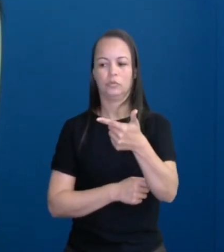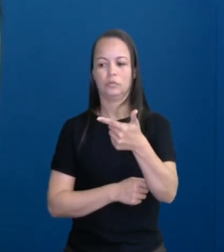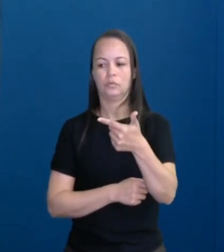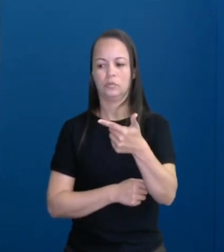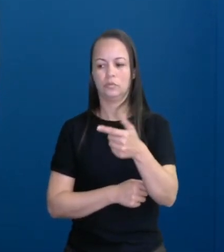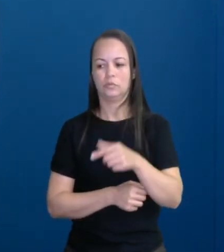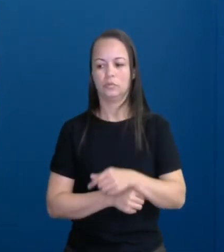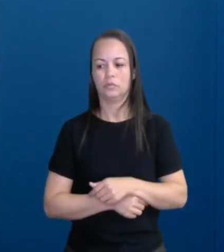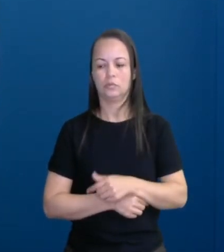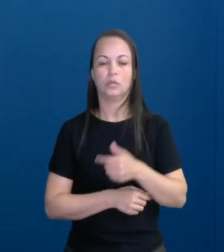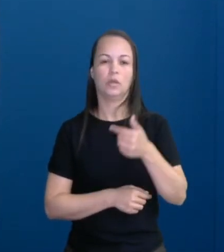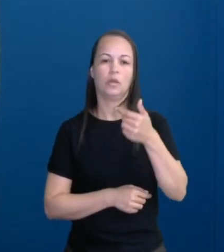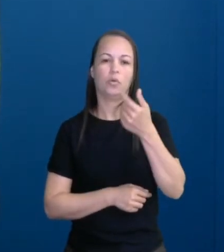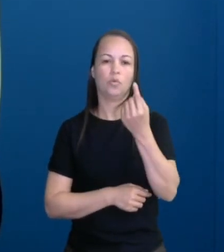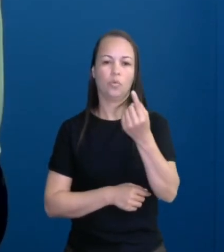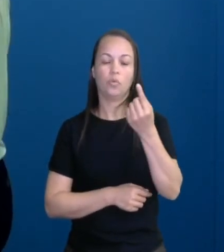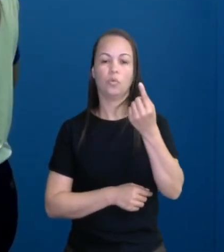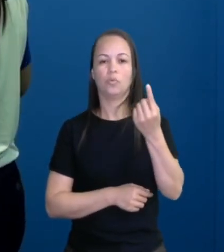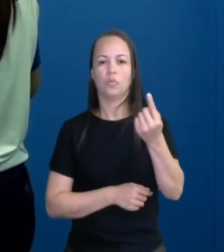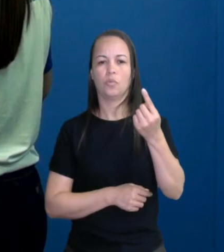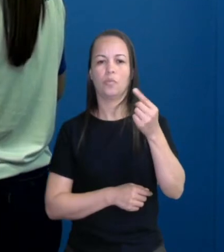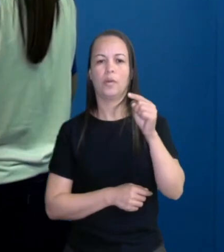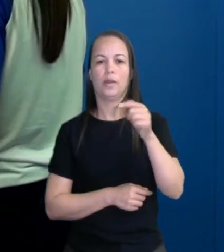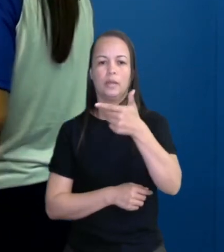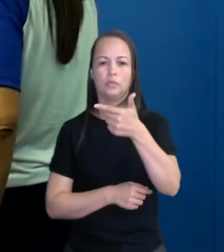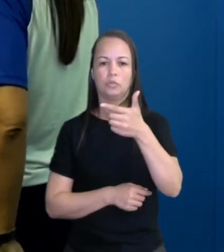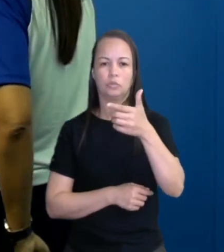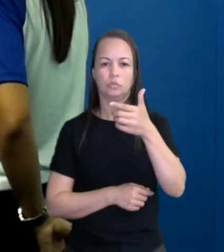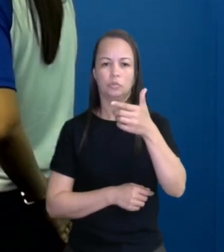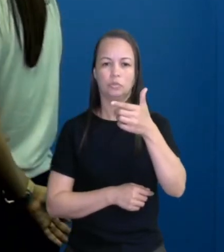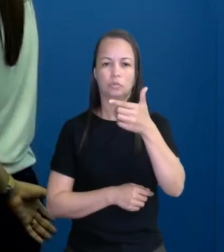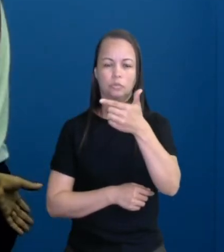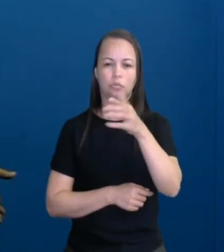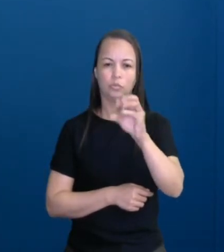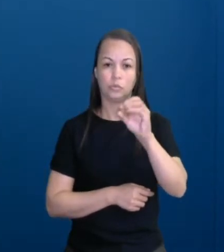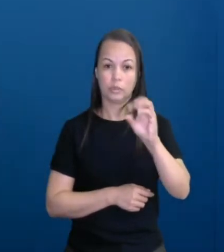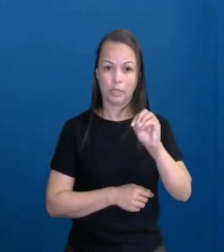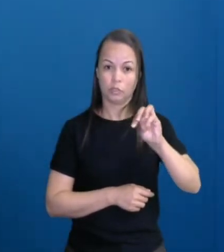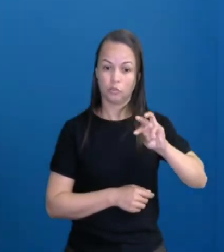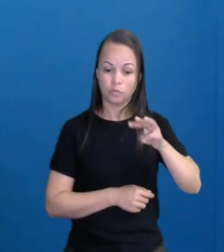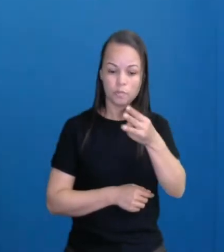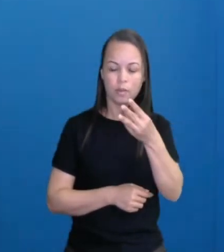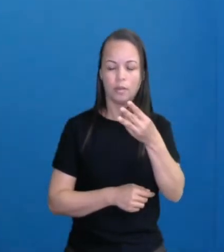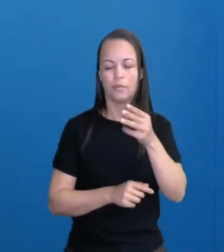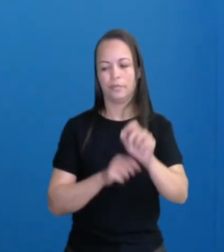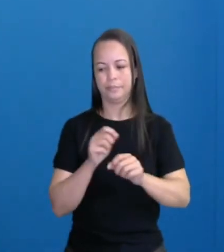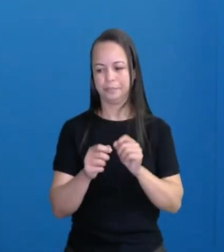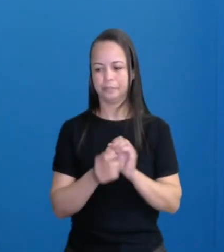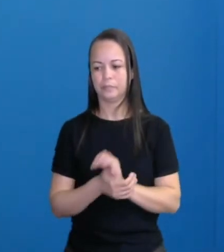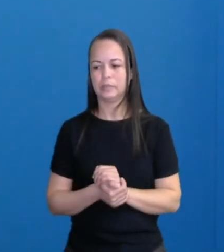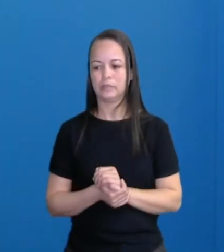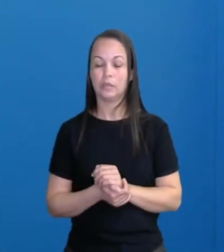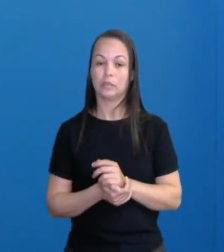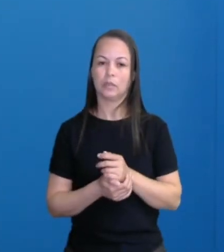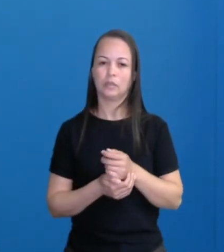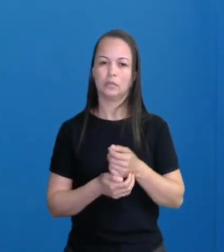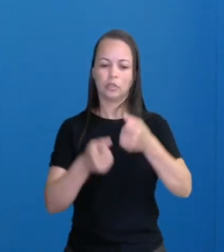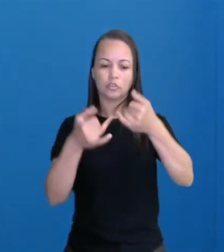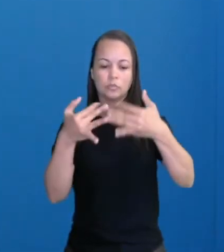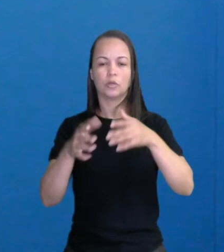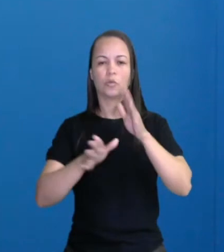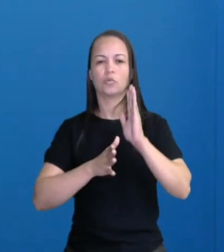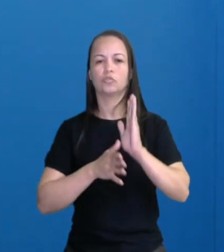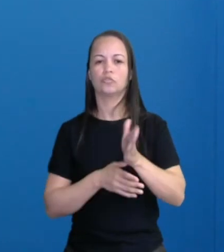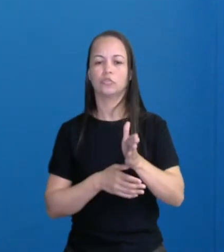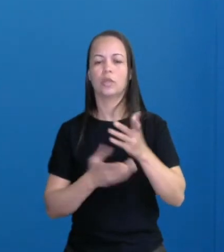200 milhões, não é isso? 1 para 200 milhões. Então, veja só, como a gente citou, sempre a medida de cima